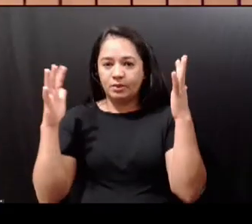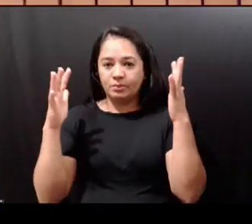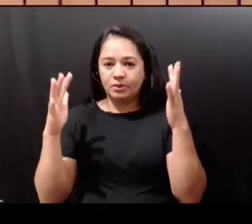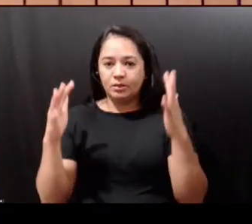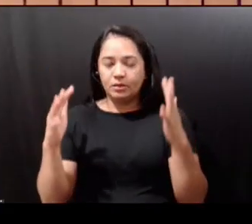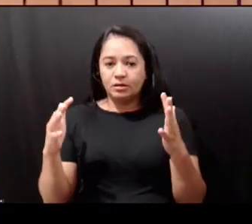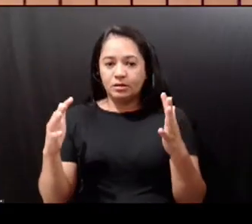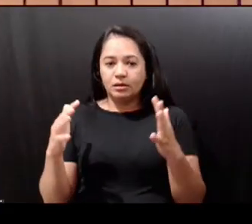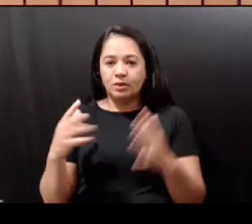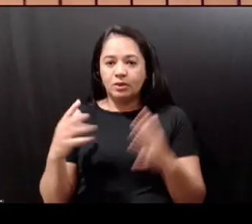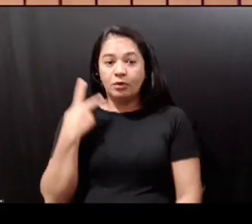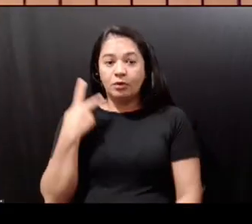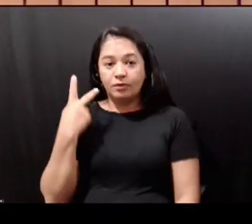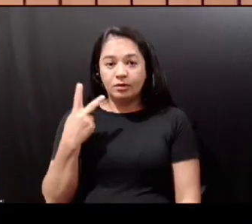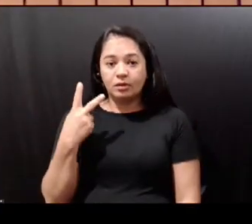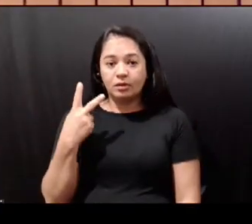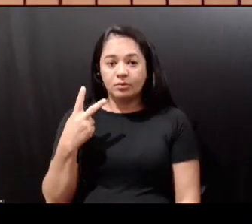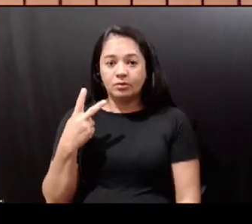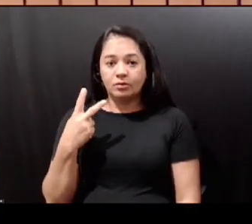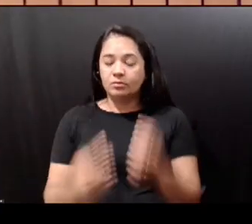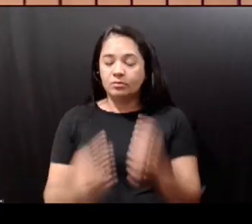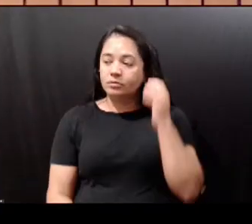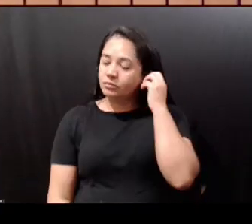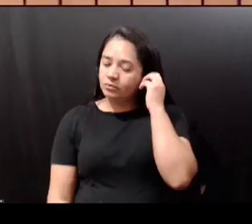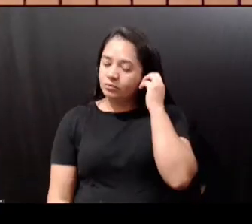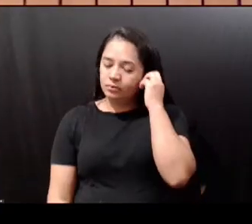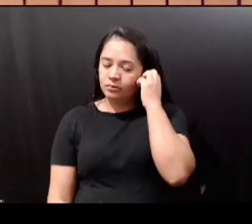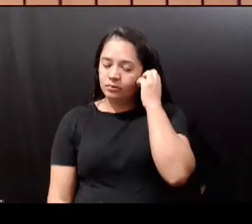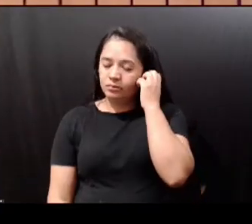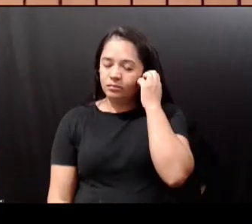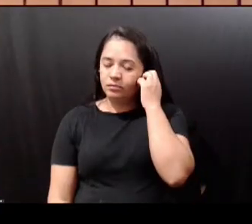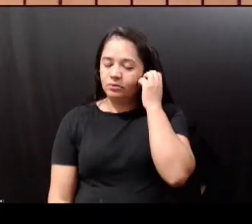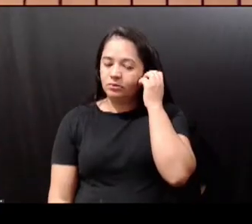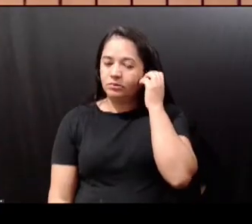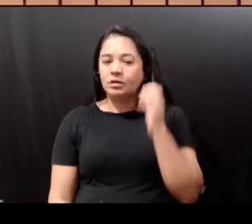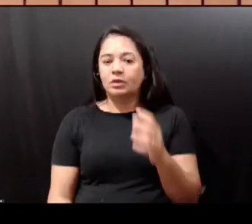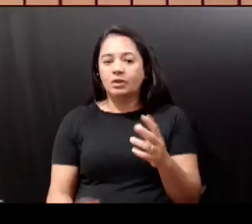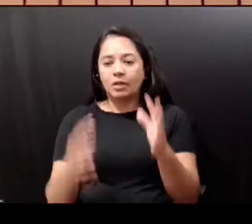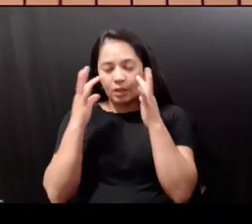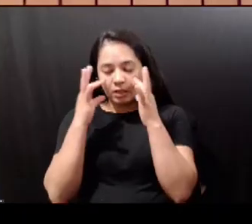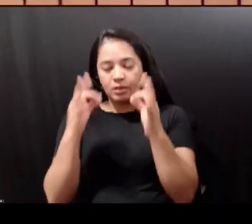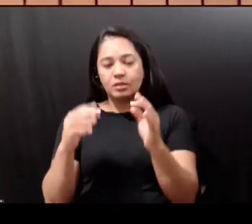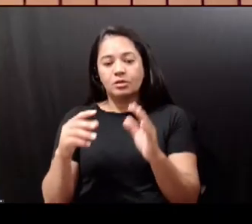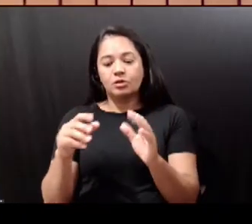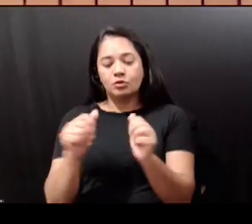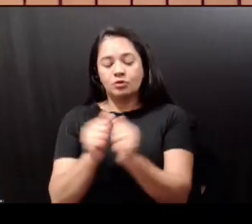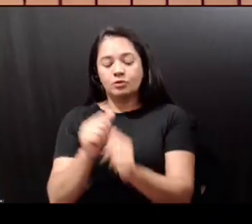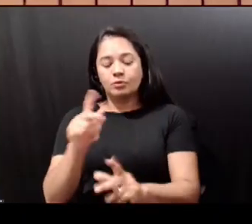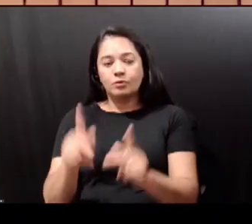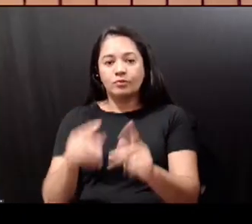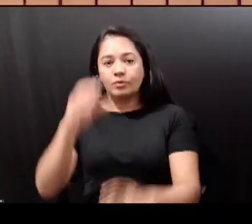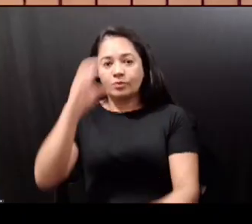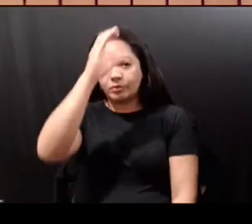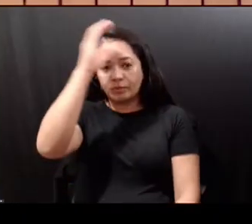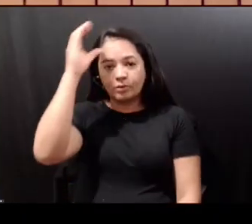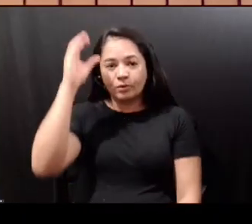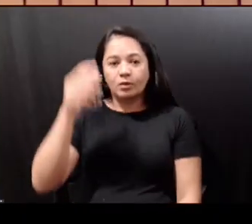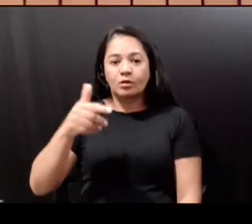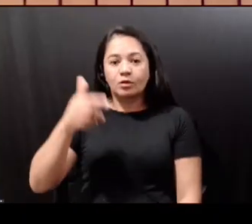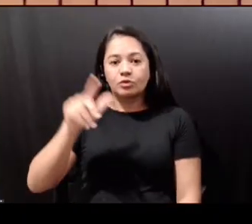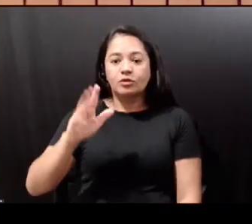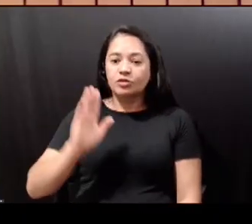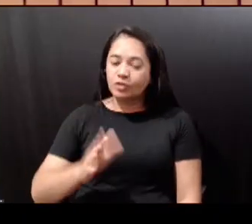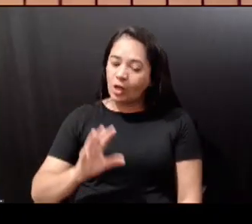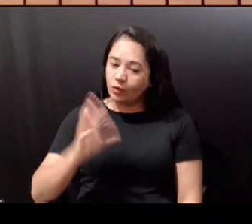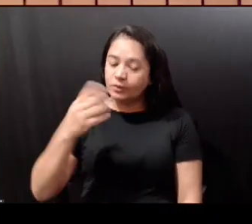que está de olho no consumidor, né? Esse é o nosso papel aqui, representar a população. Mais uma vez, aqui aconteceu comigo. Eu esqueci